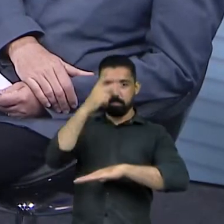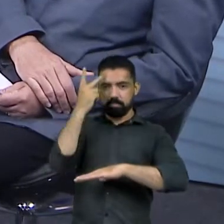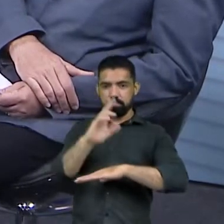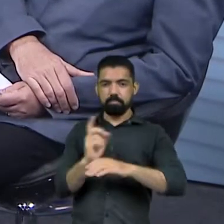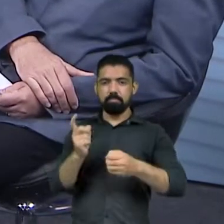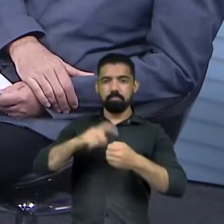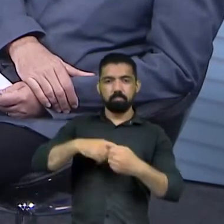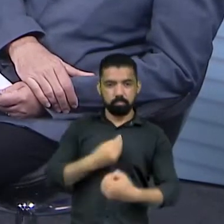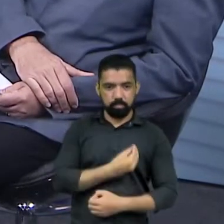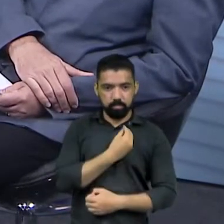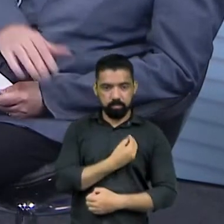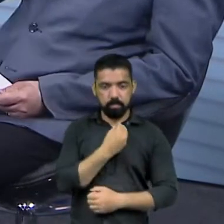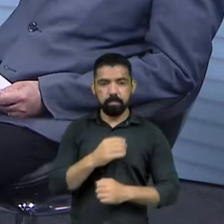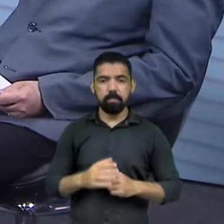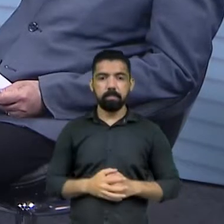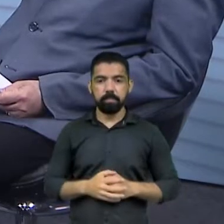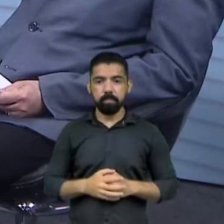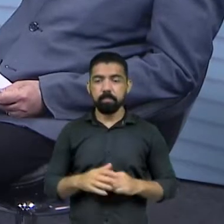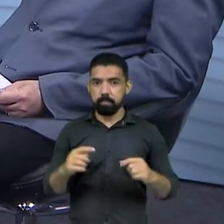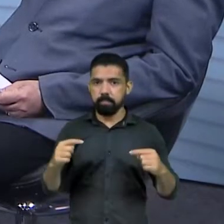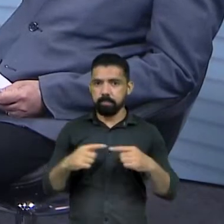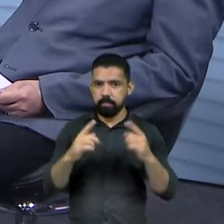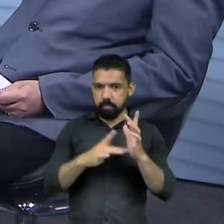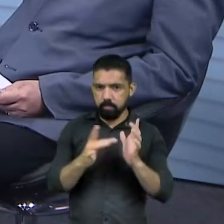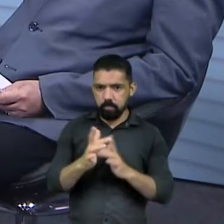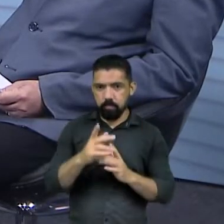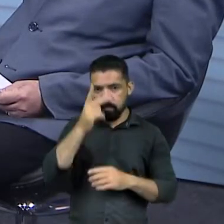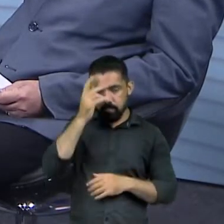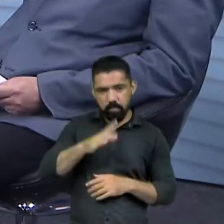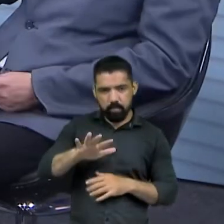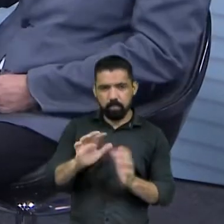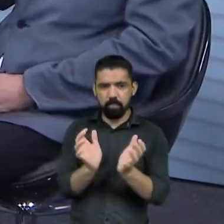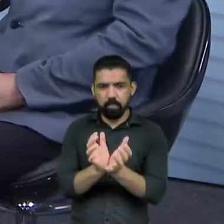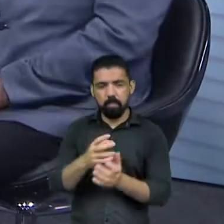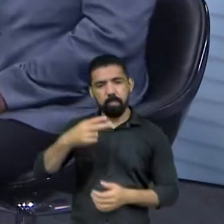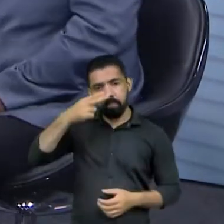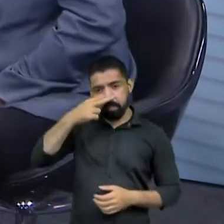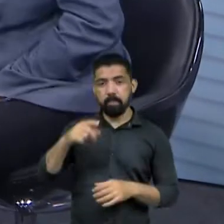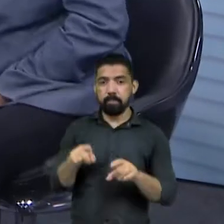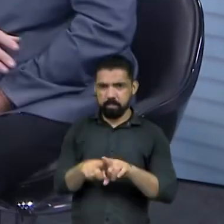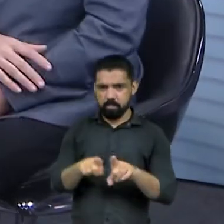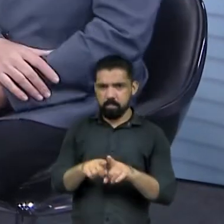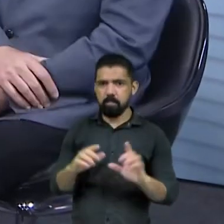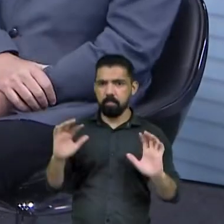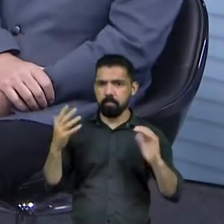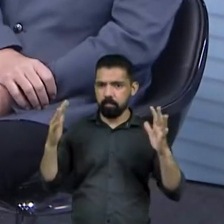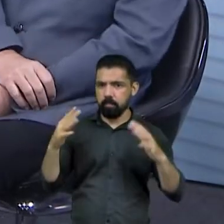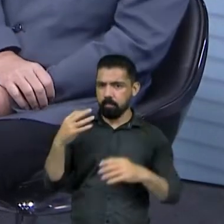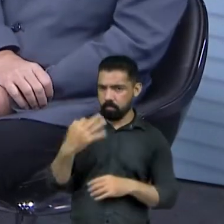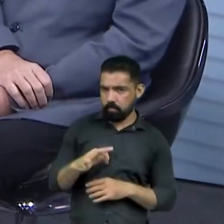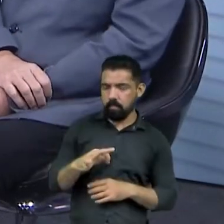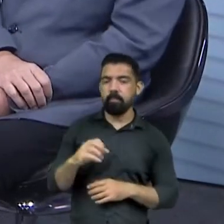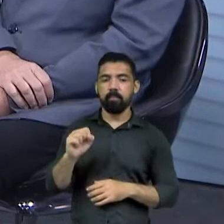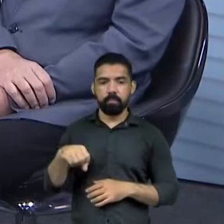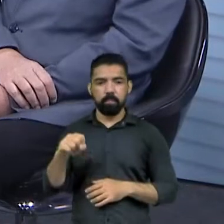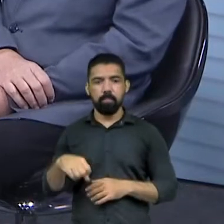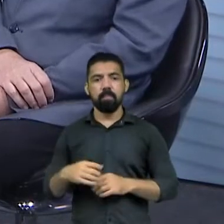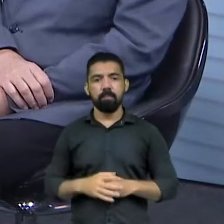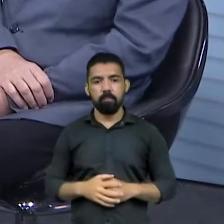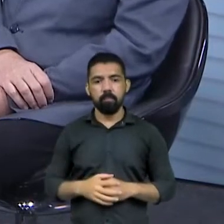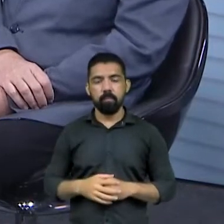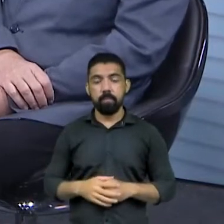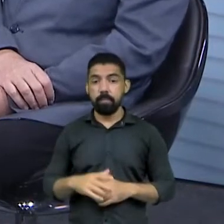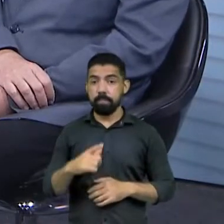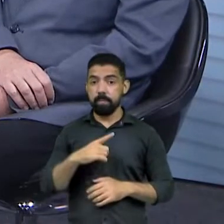né entrada de Jesus né em Jerusalém os Evangelhos também celebram nó nós nós acompanhamos isso né E nós temos então a a a o o a